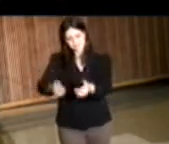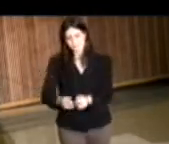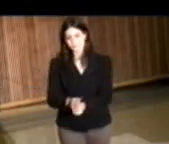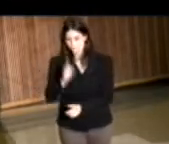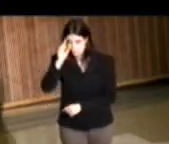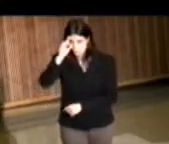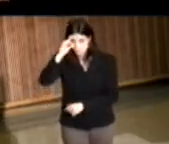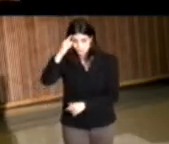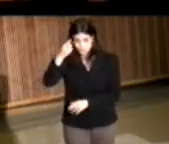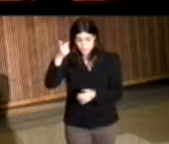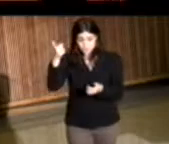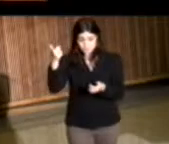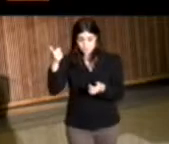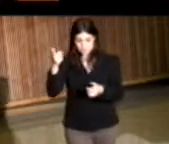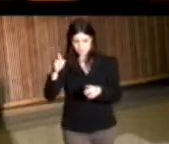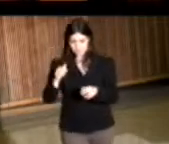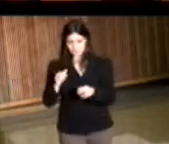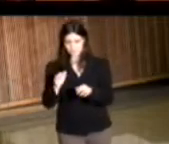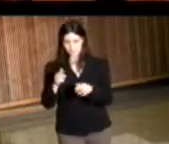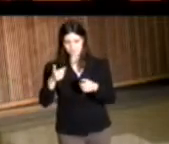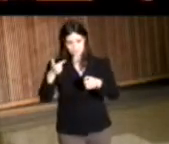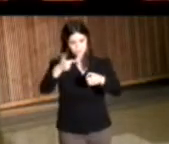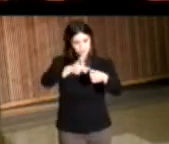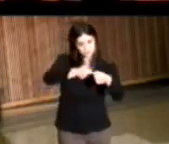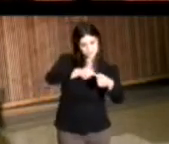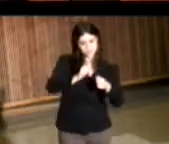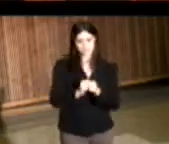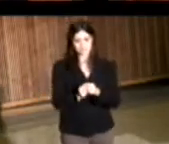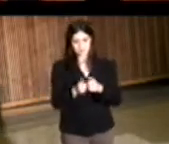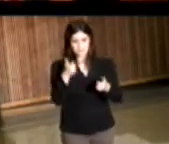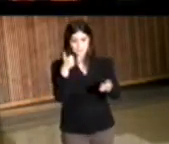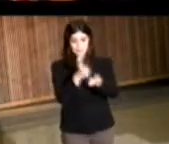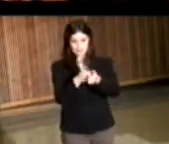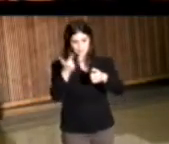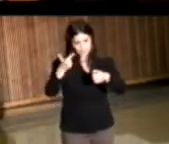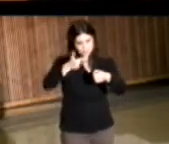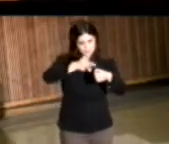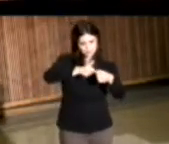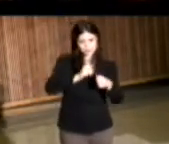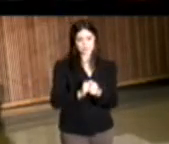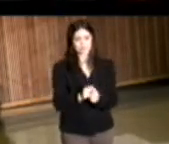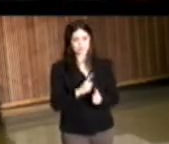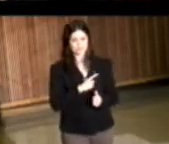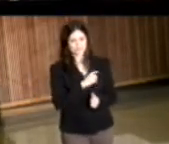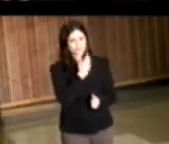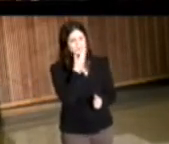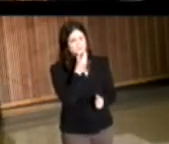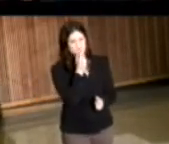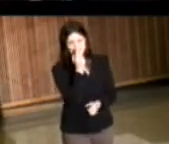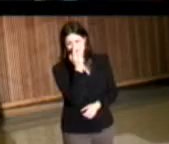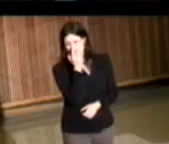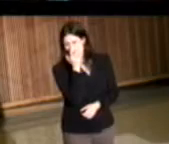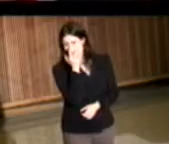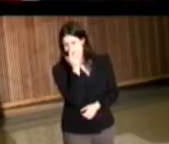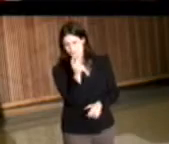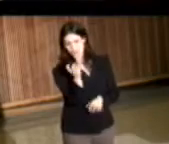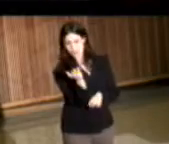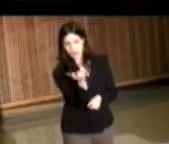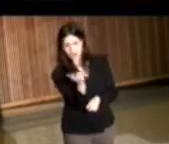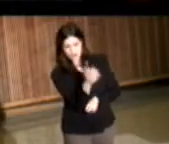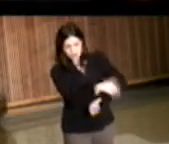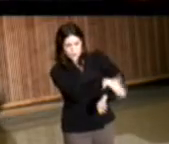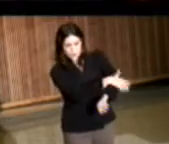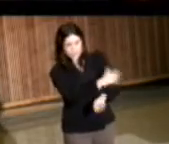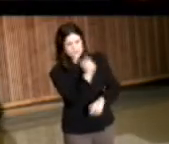e tinha um mendigo andando ali, e ele estava cheirando muito mal,